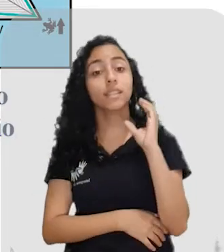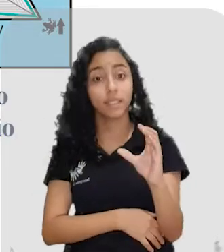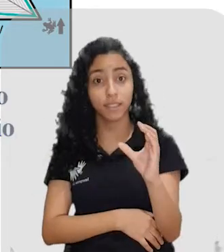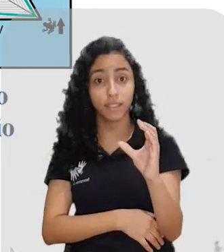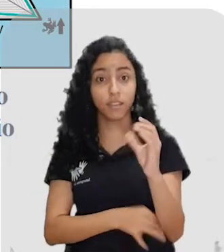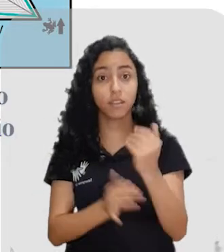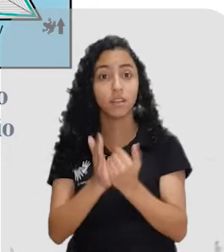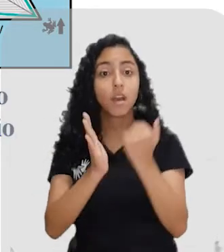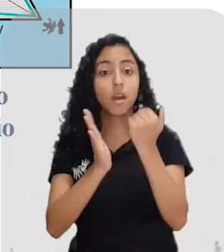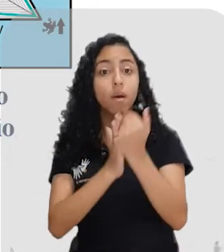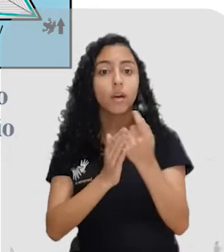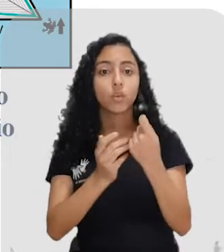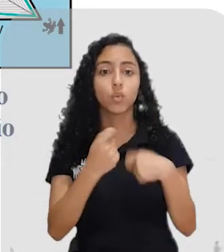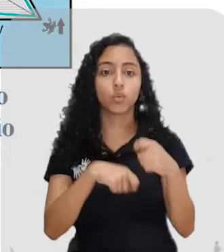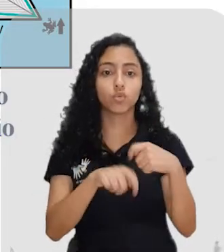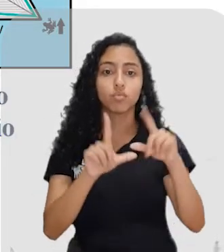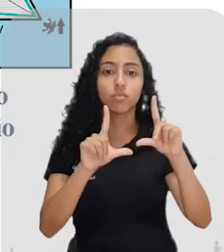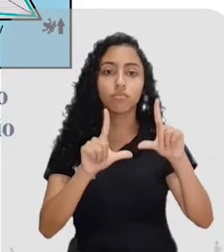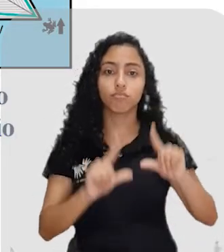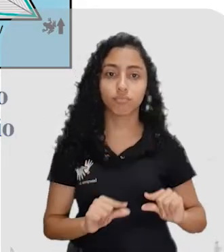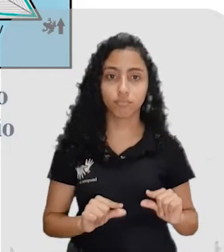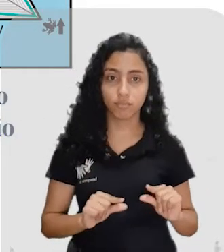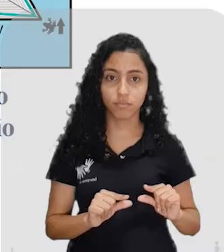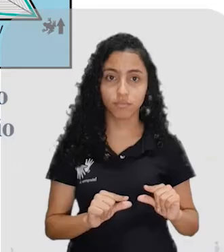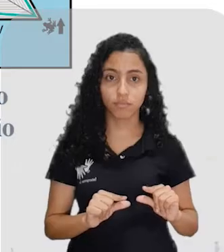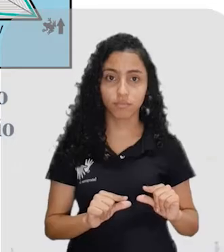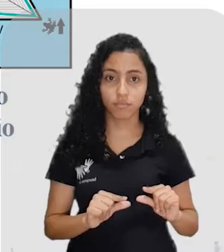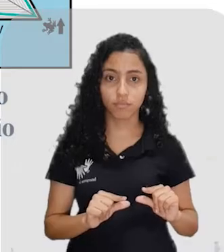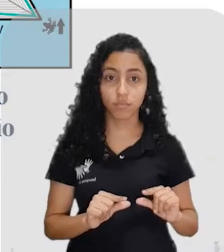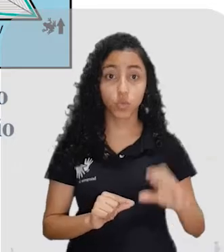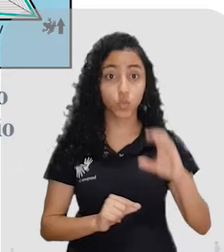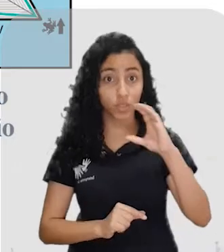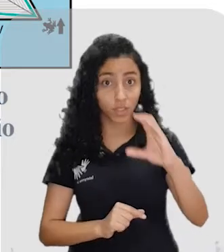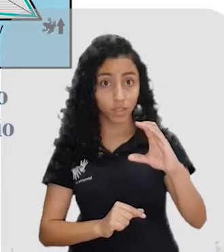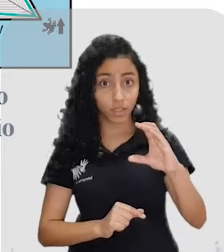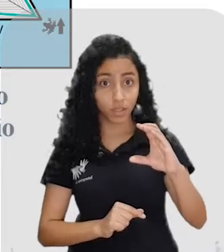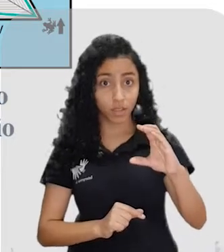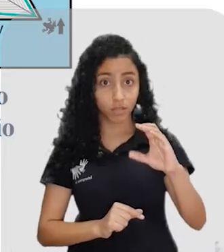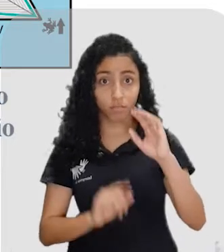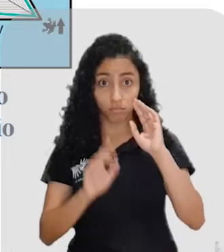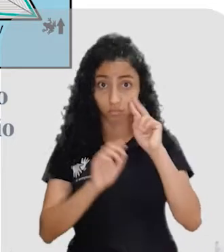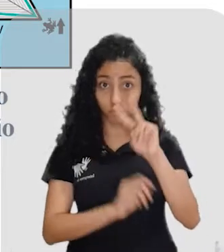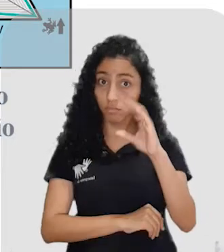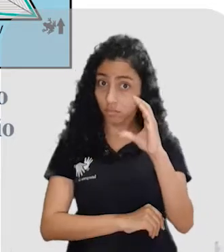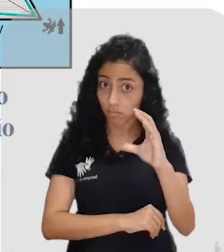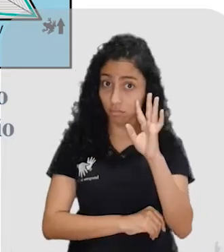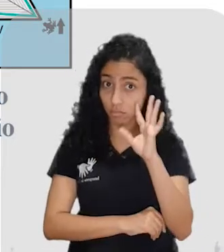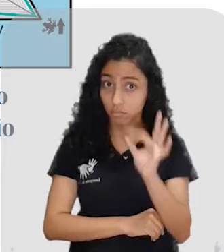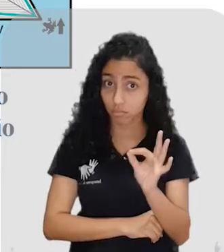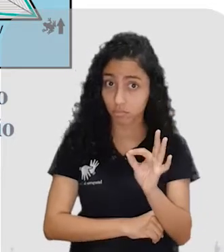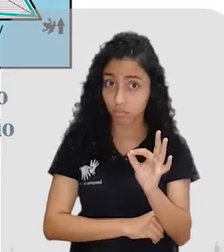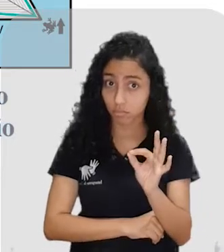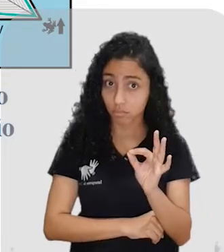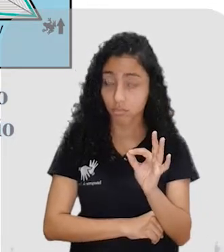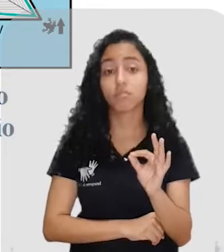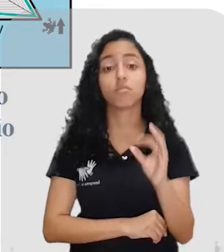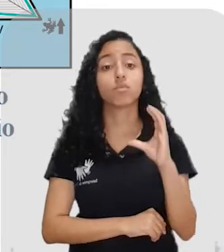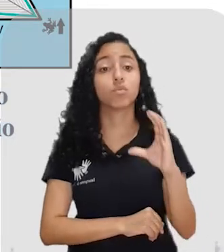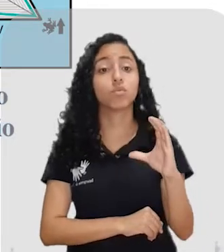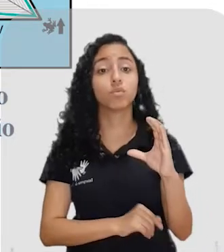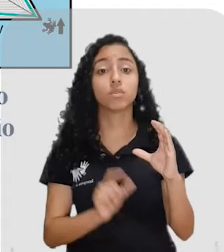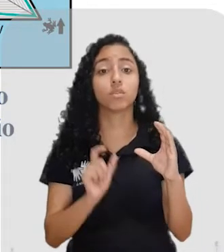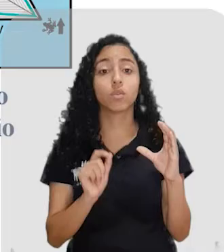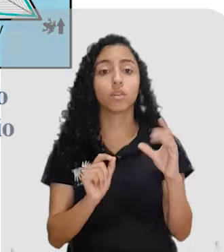C, a maior redução de custo para restauração. Então, esse modelo C, muito bom a gente olhar para ele,